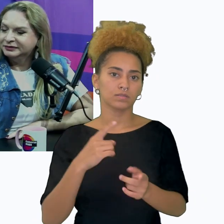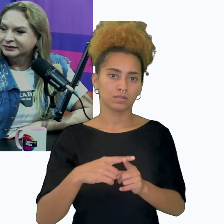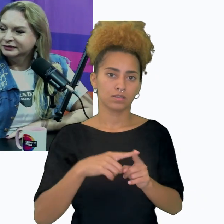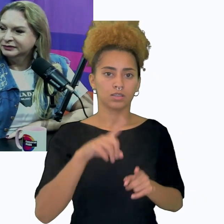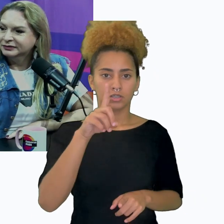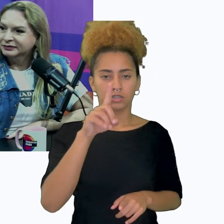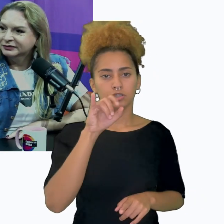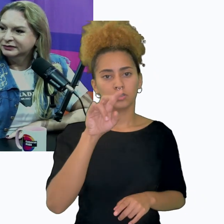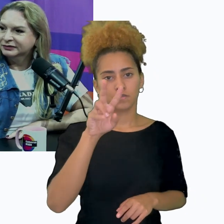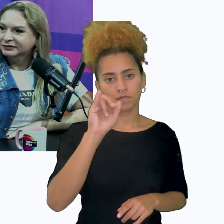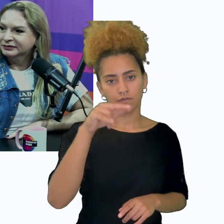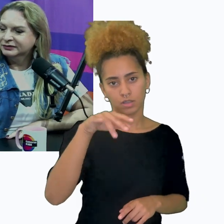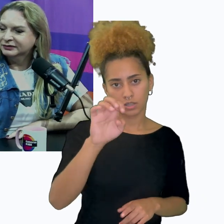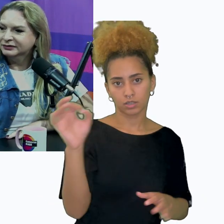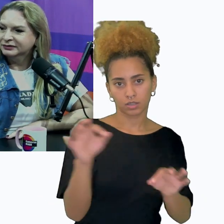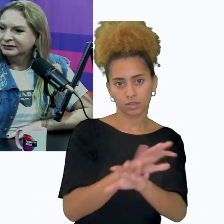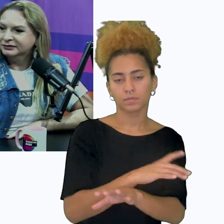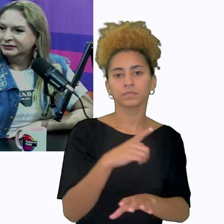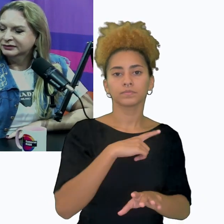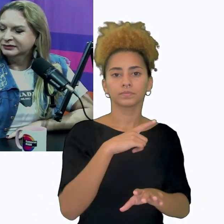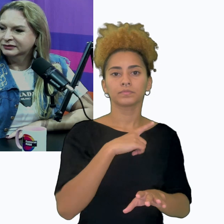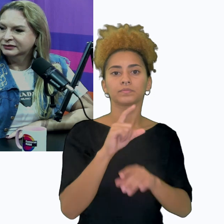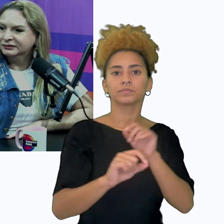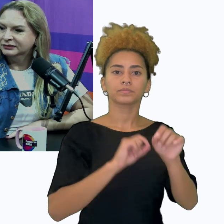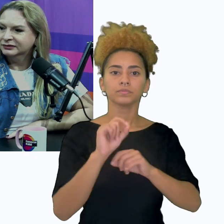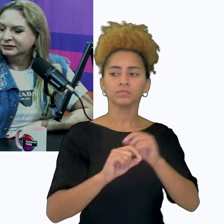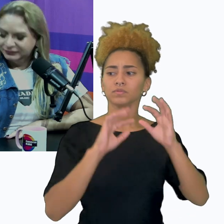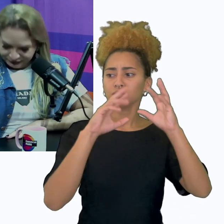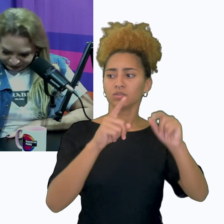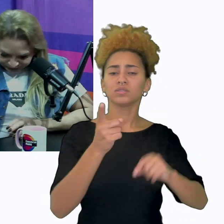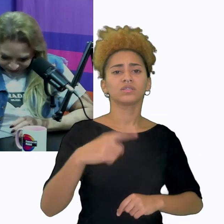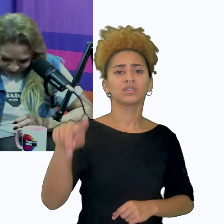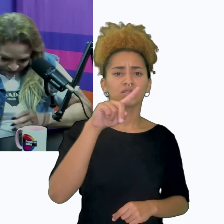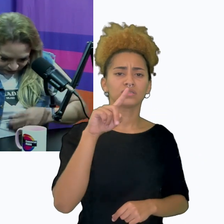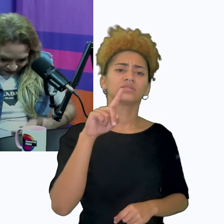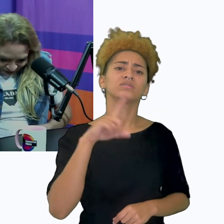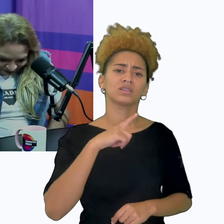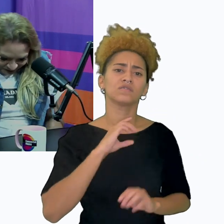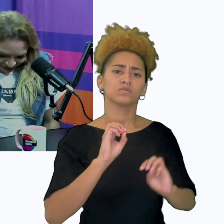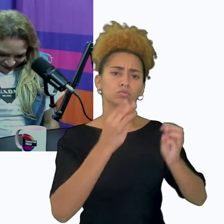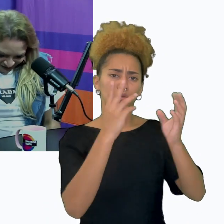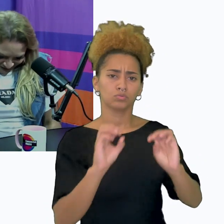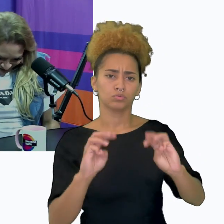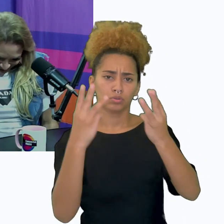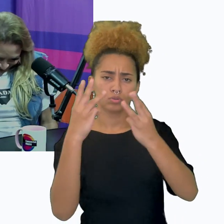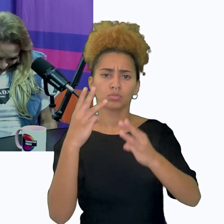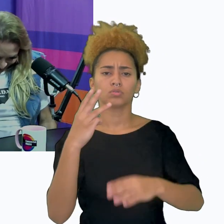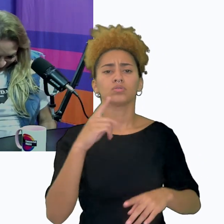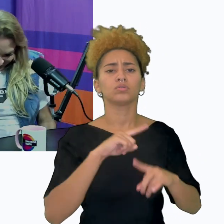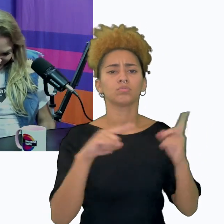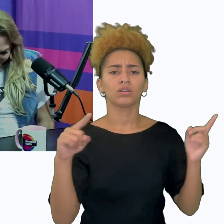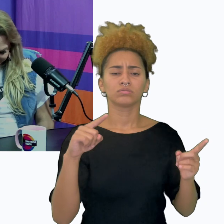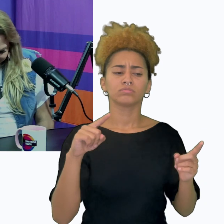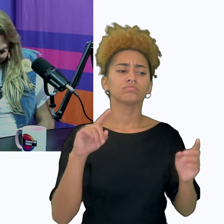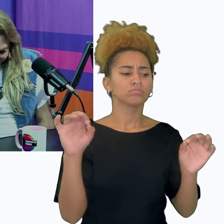grande. Quando a Divine acabou, nós tínhamos um ciclo de... Todas essas casas daquela época, elas tinham que oferecer algum show. Quando a Divine